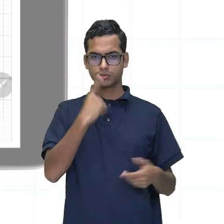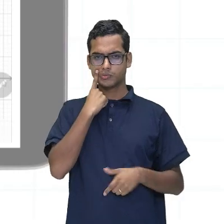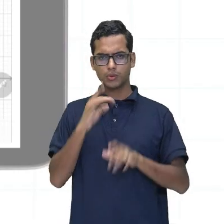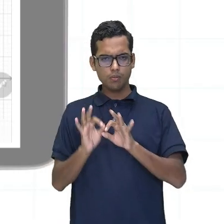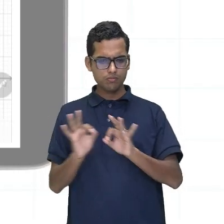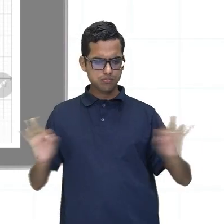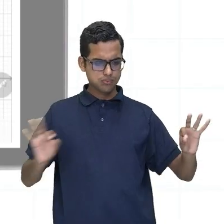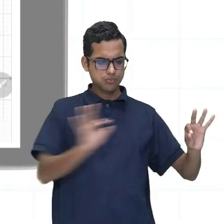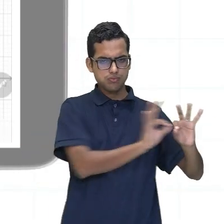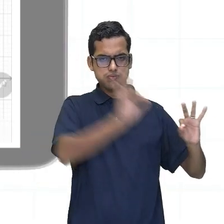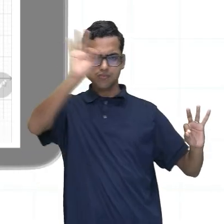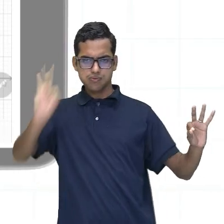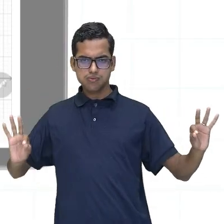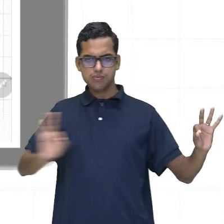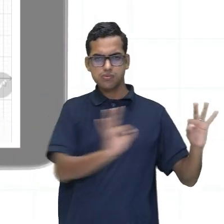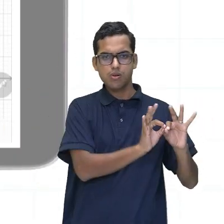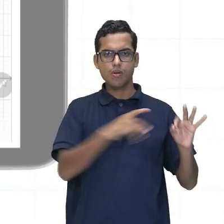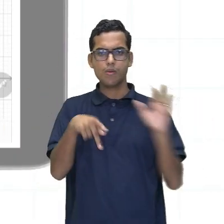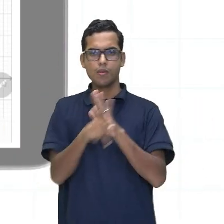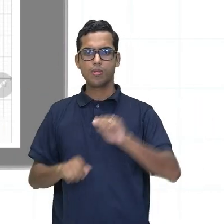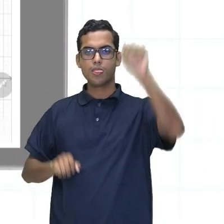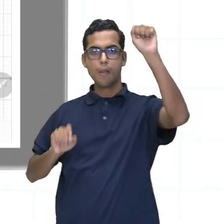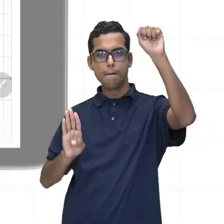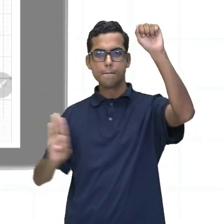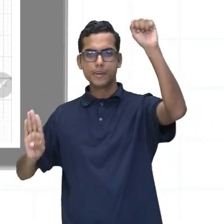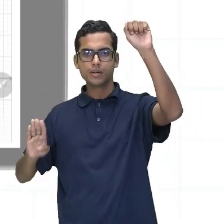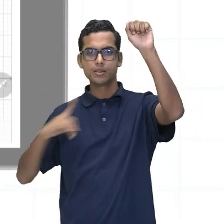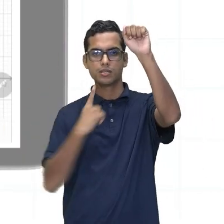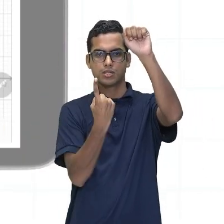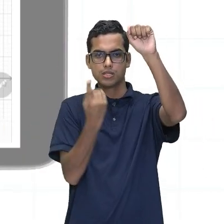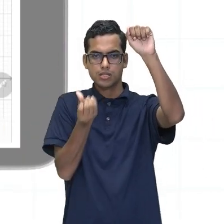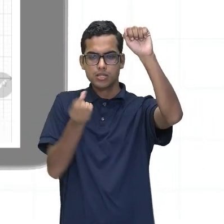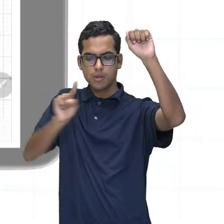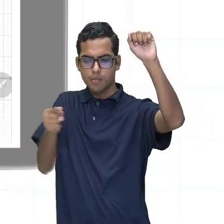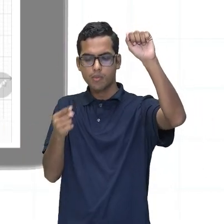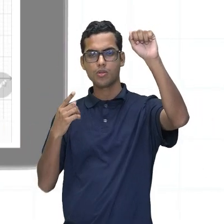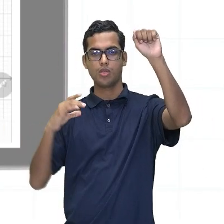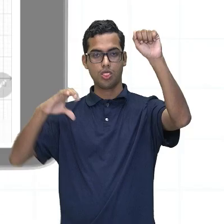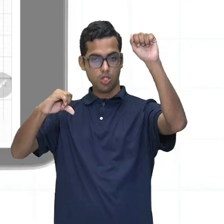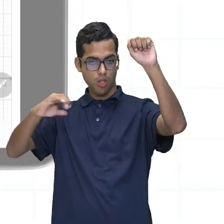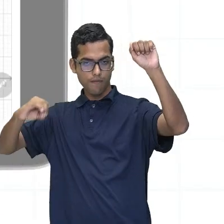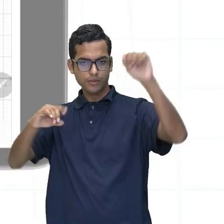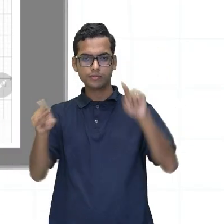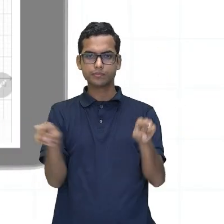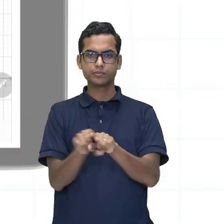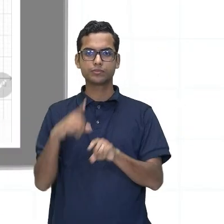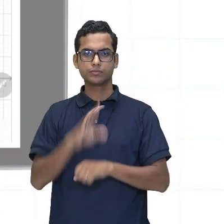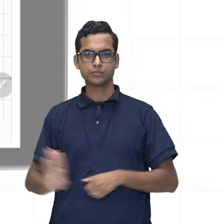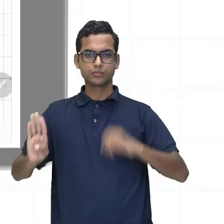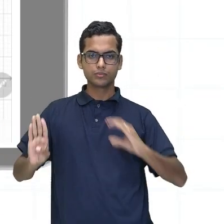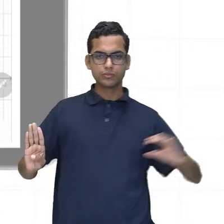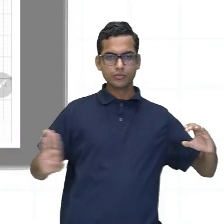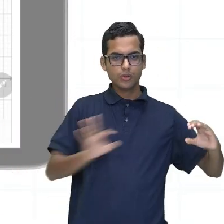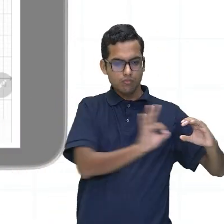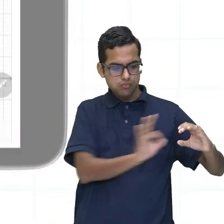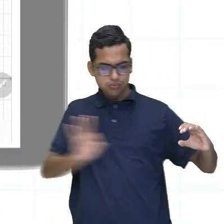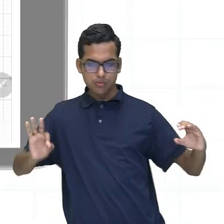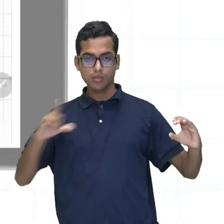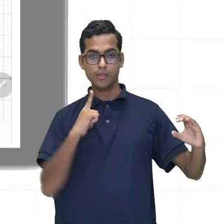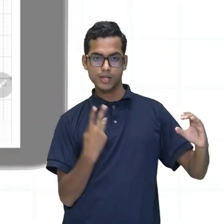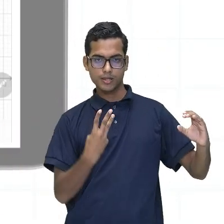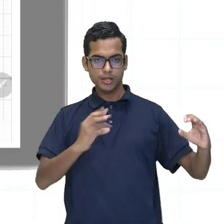16,90, a medida de BC exatamente 30, a medida de CA